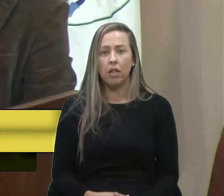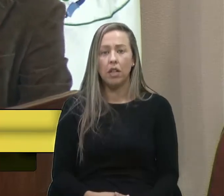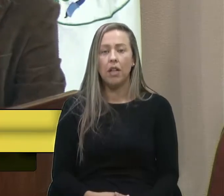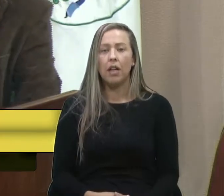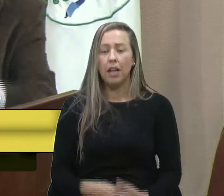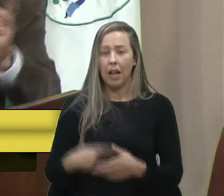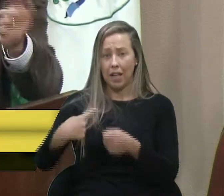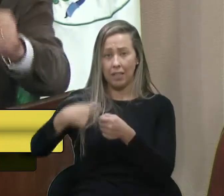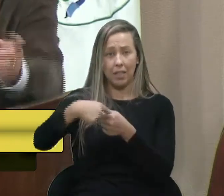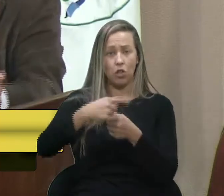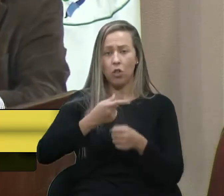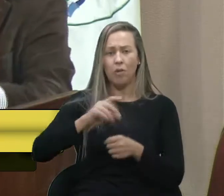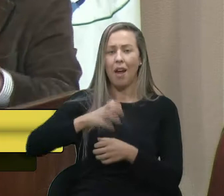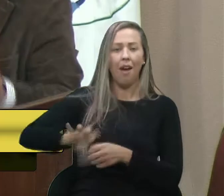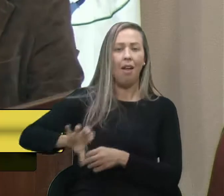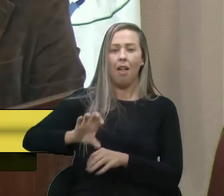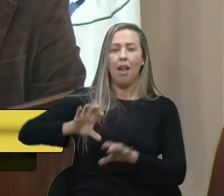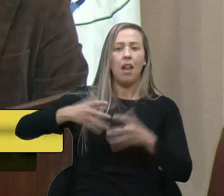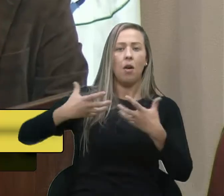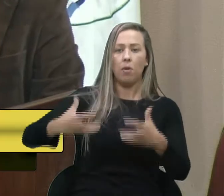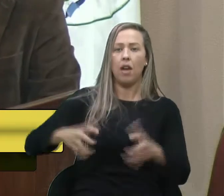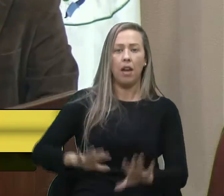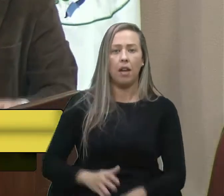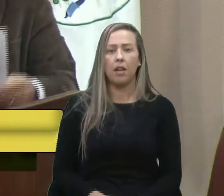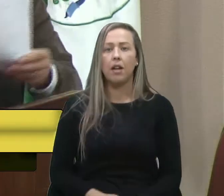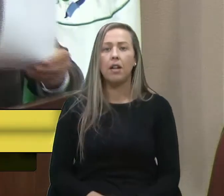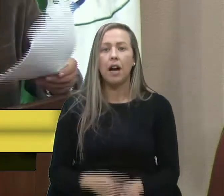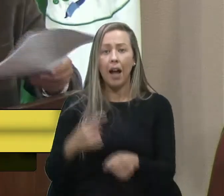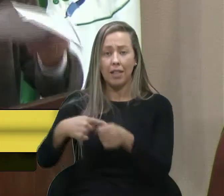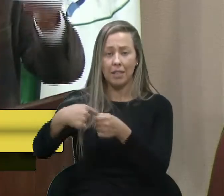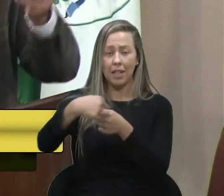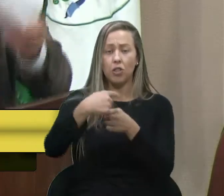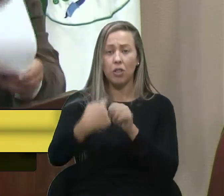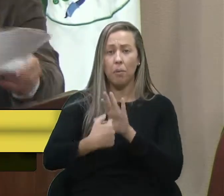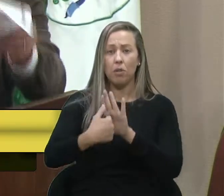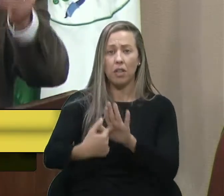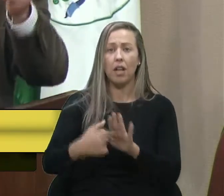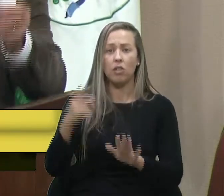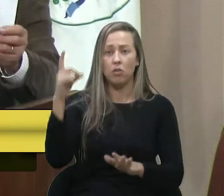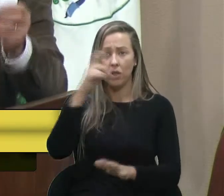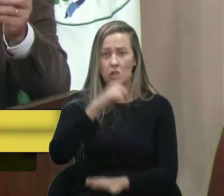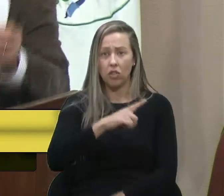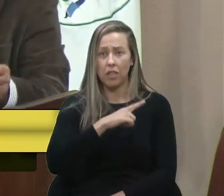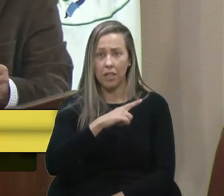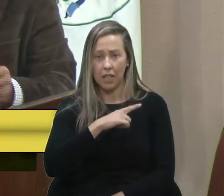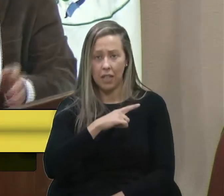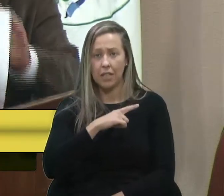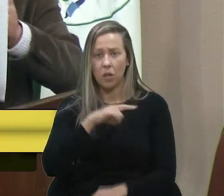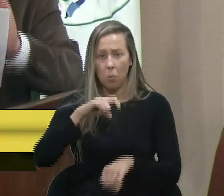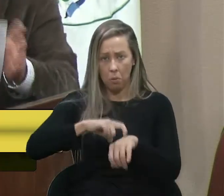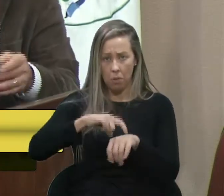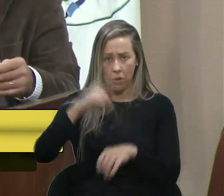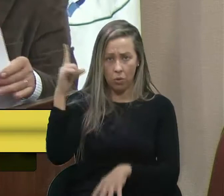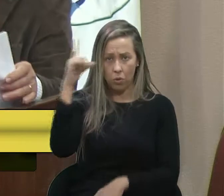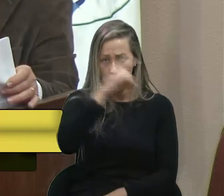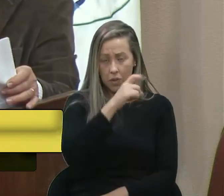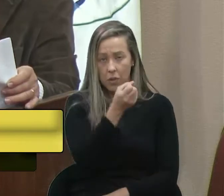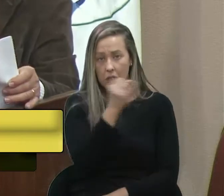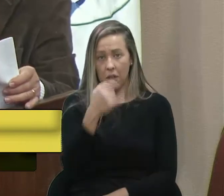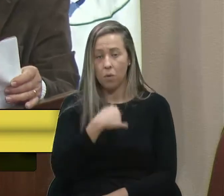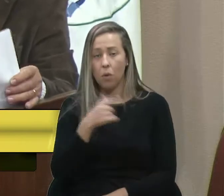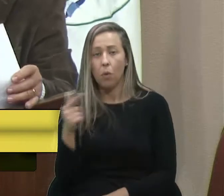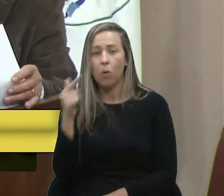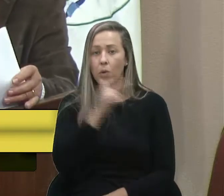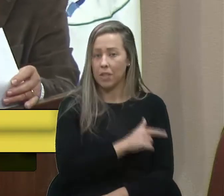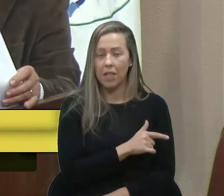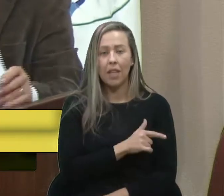de fazer isso, fazer aquilo. O município está mostrando a dificuldade que tem no momento difícil, que até que não conseguir colocar o